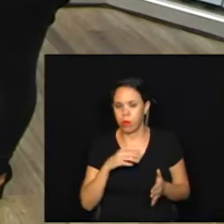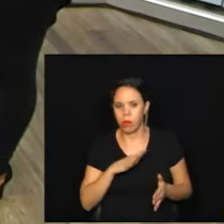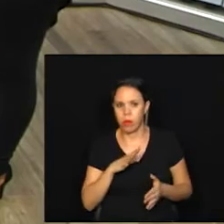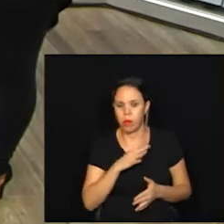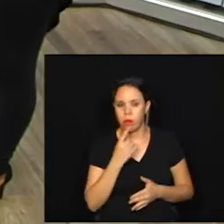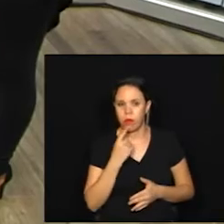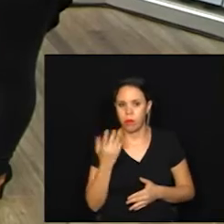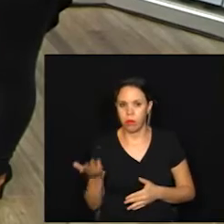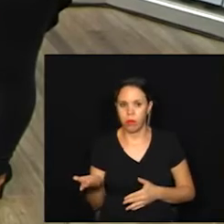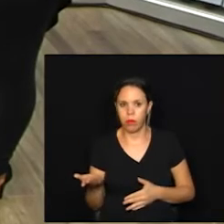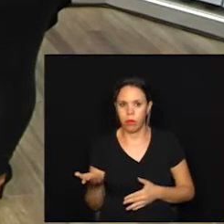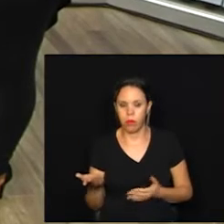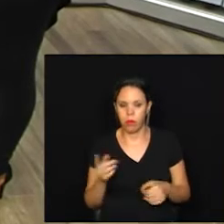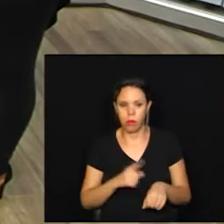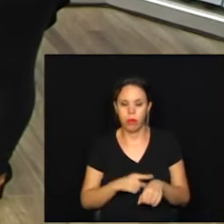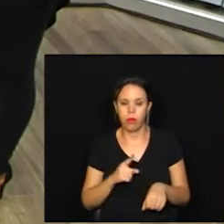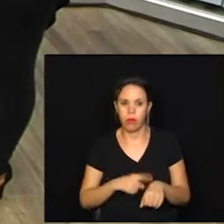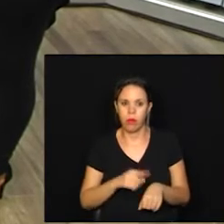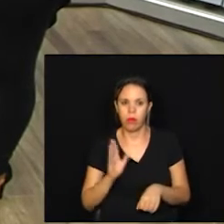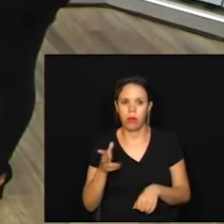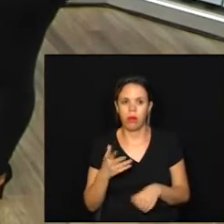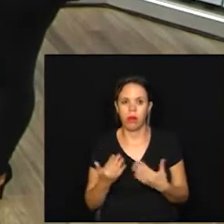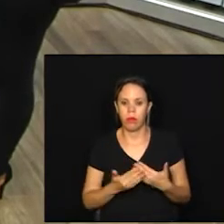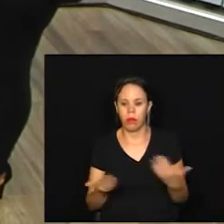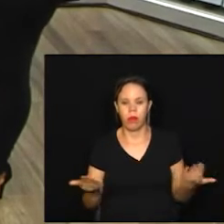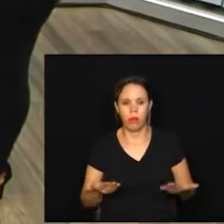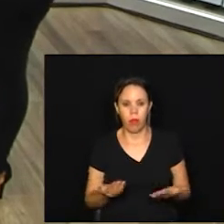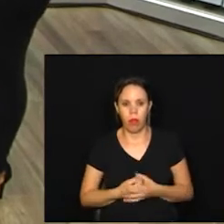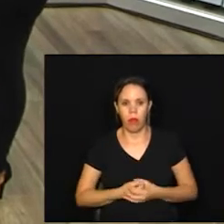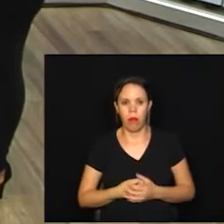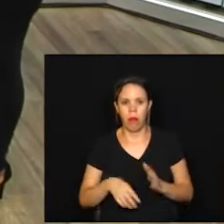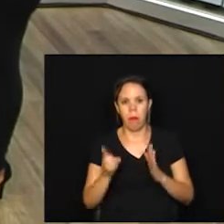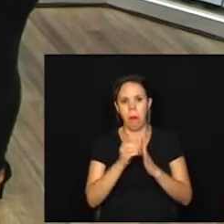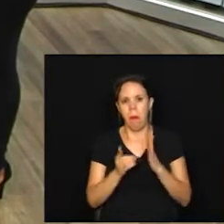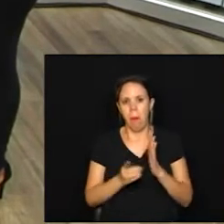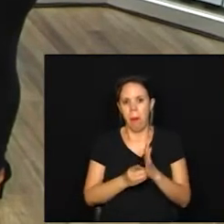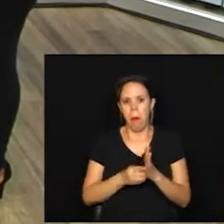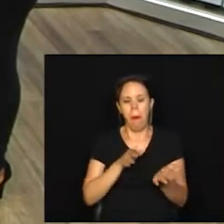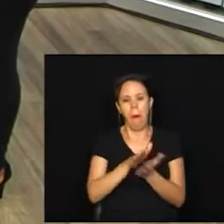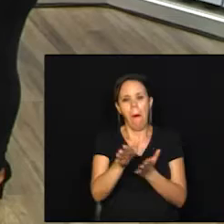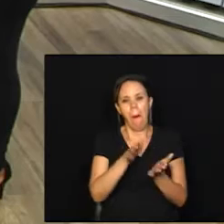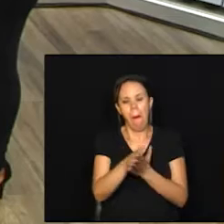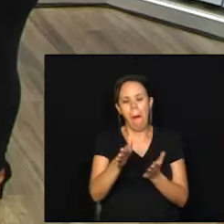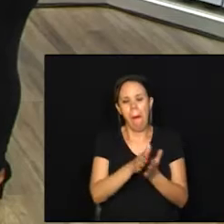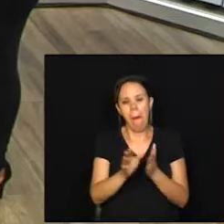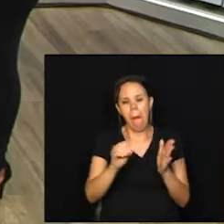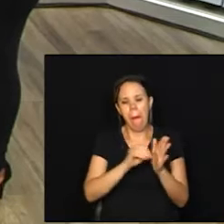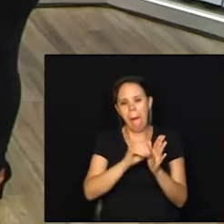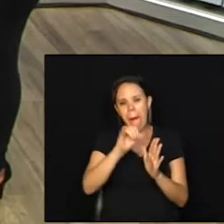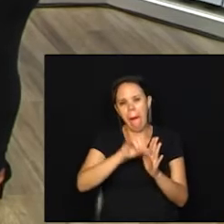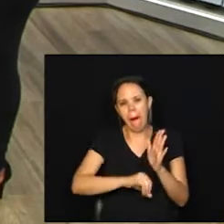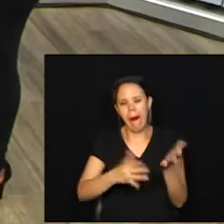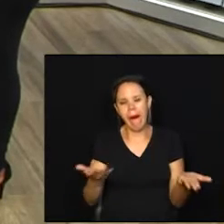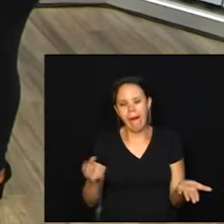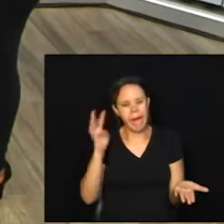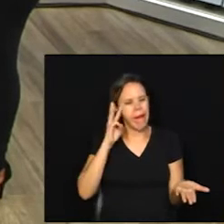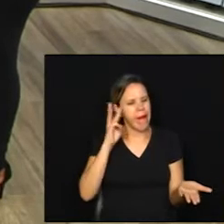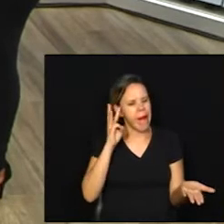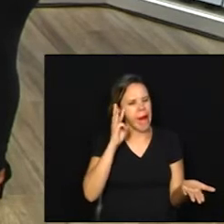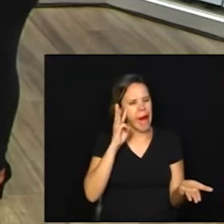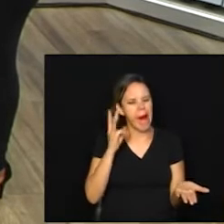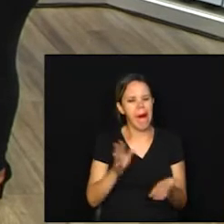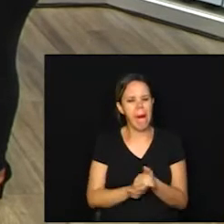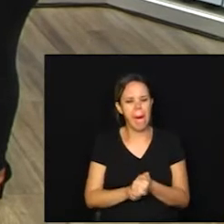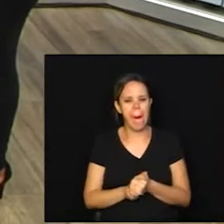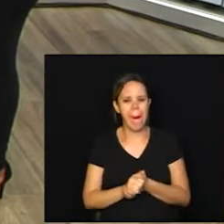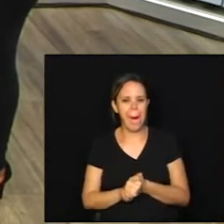de Campinas neste horário, e já vale a partir de hoje, né? Já, o decreto foi publicado no Diário Oficial desta terça-feira, ou